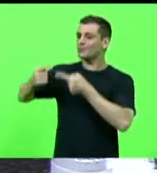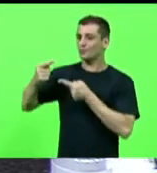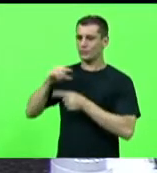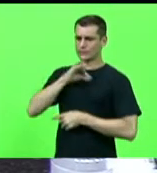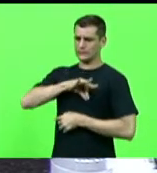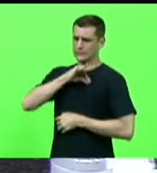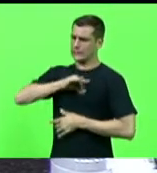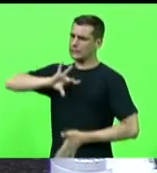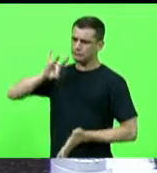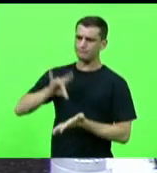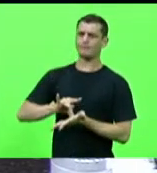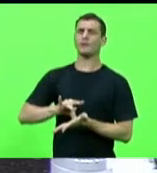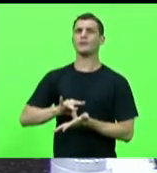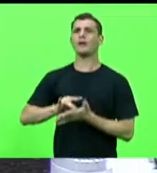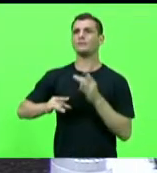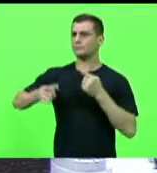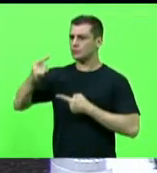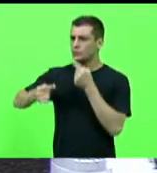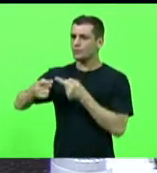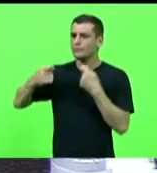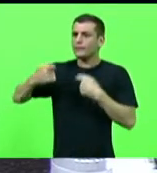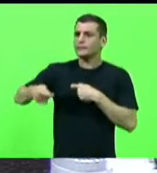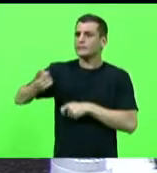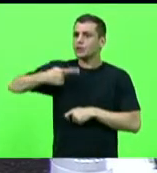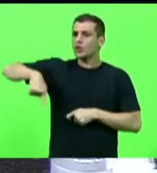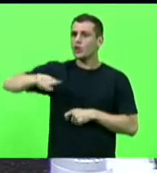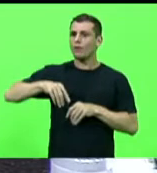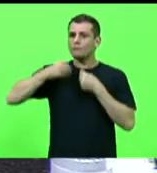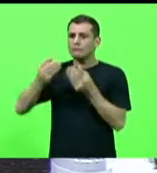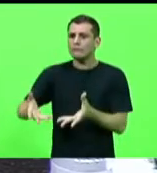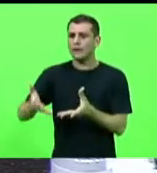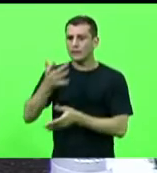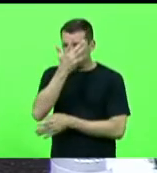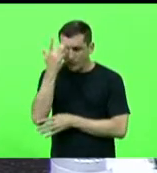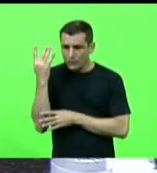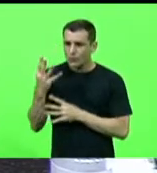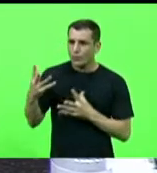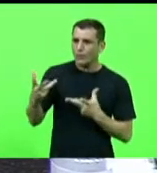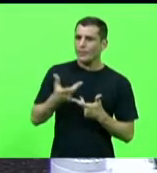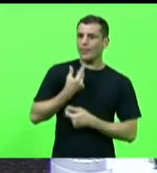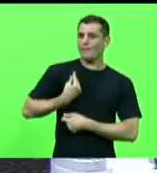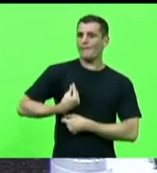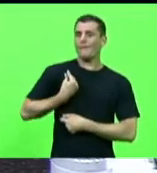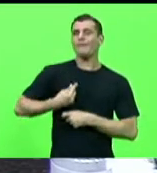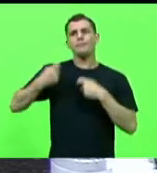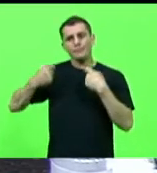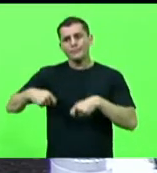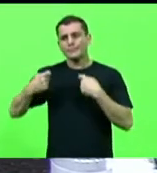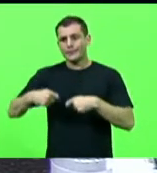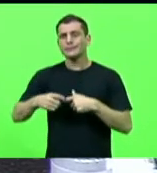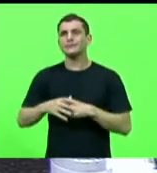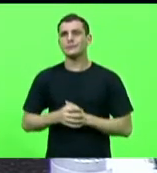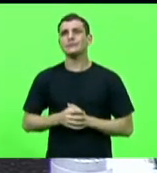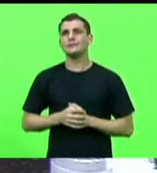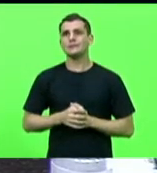verdade. Nós temos que entregar dignidade para o nosso trabalhador, para a nossa trabalhadora. R$ 1.400